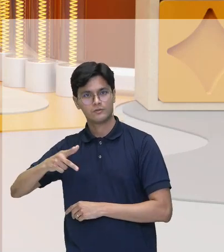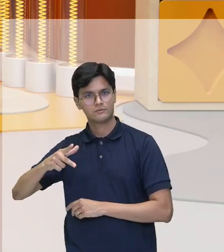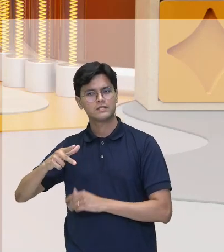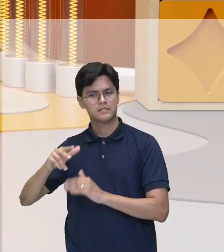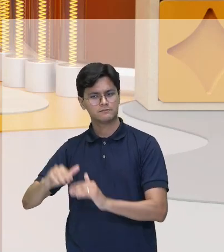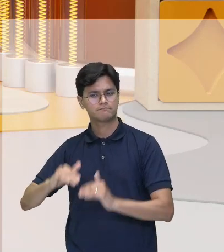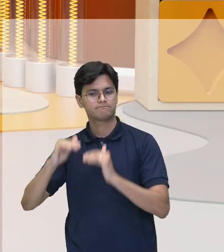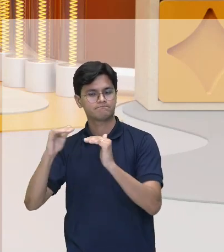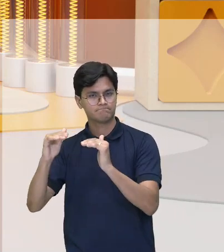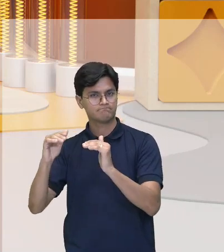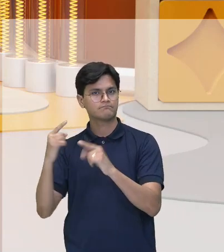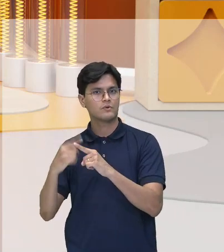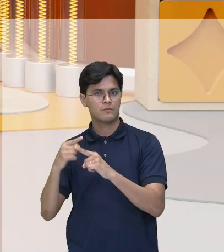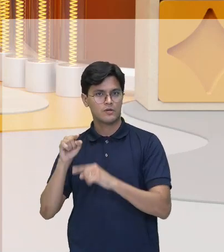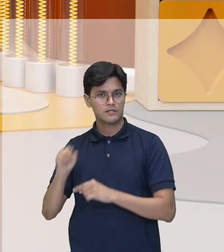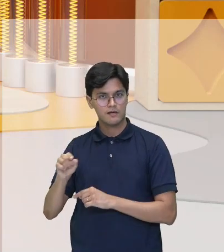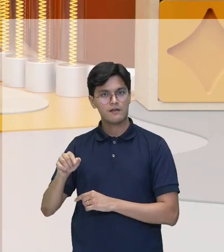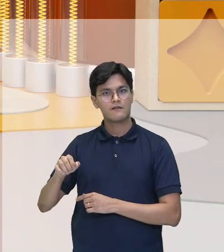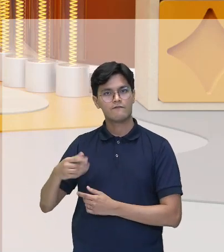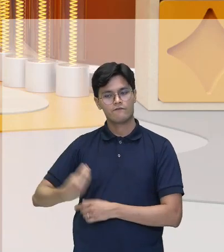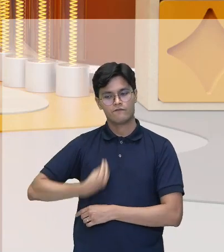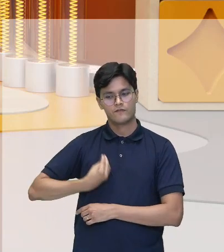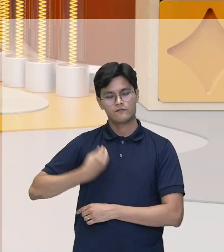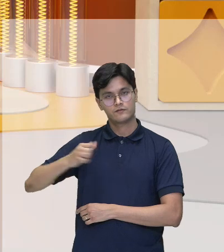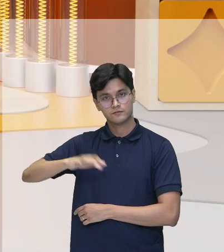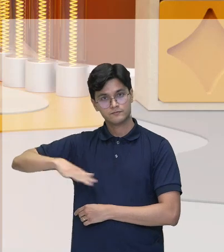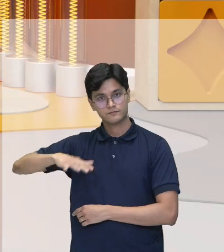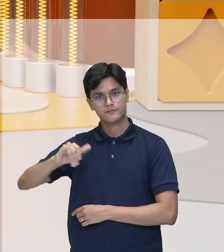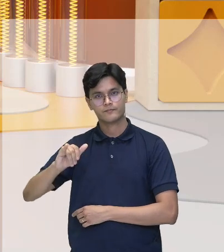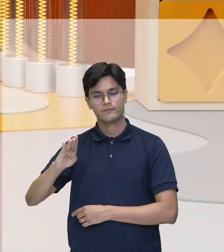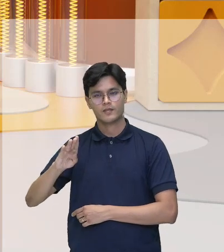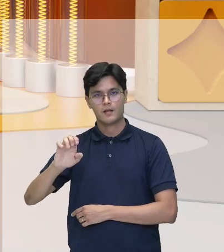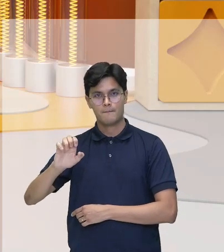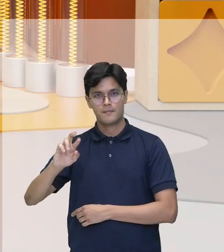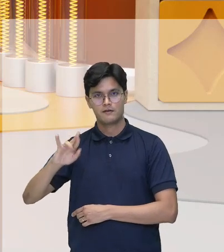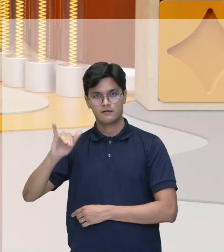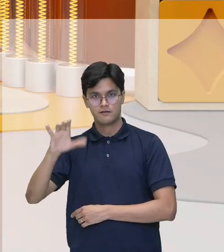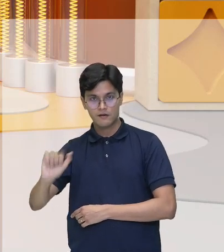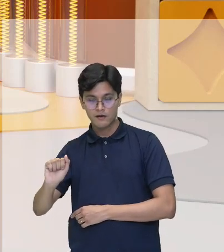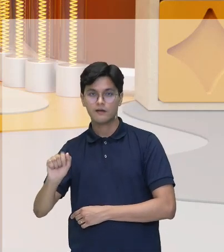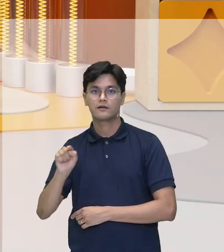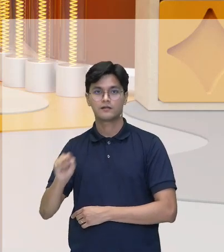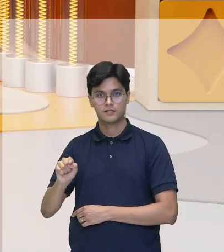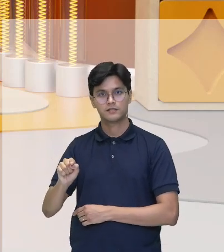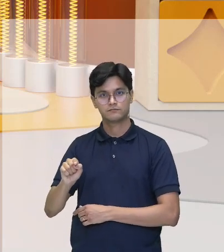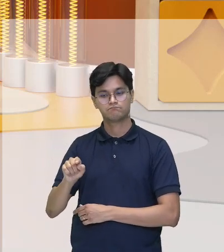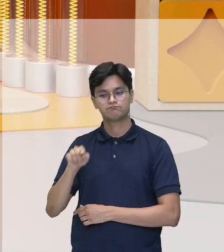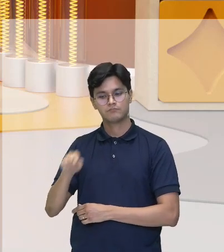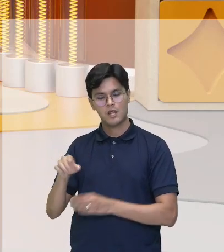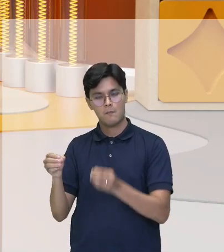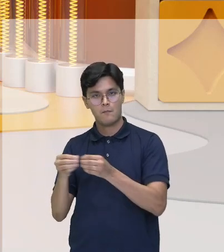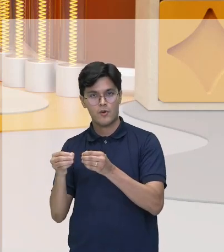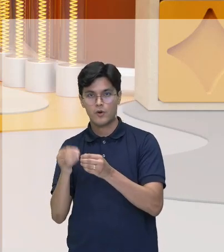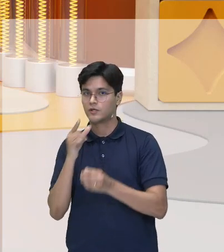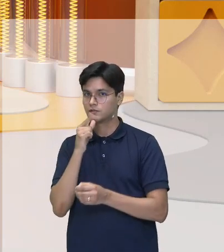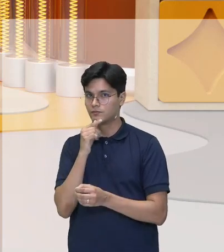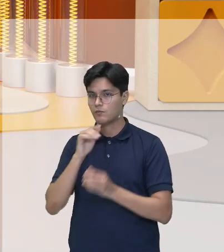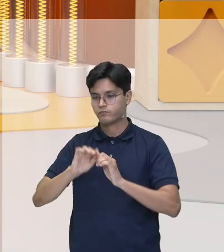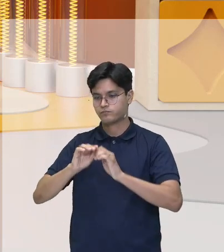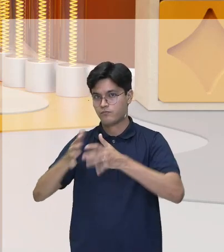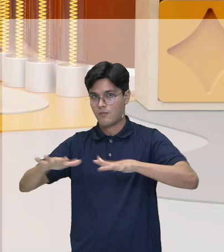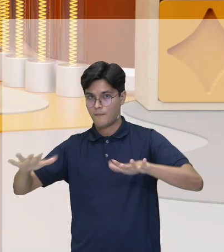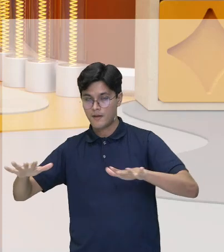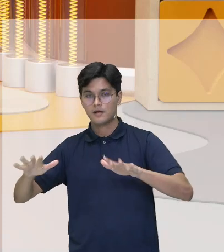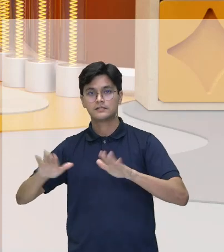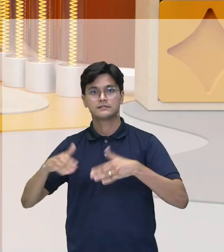muito em decorrência desse poder absolutista do rei, essa formação dos estados